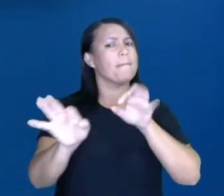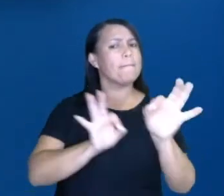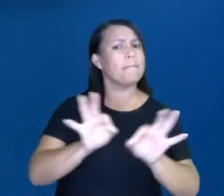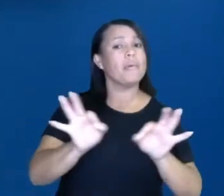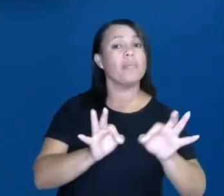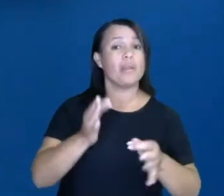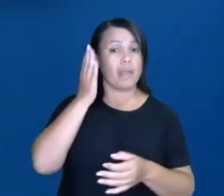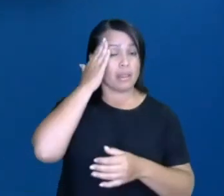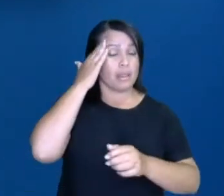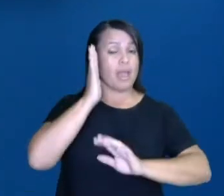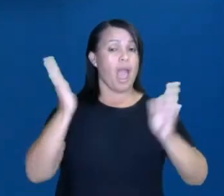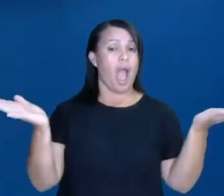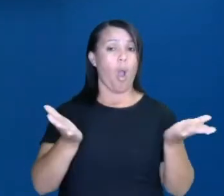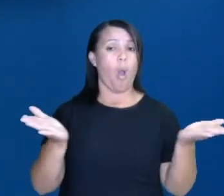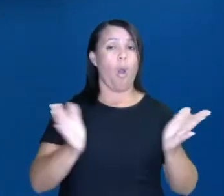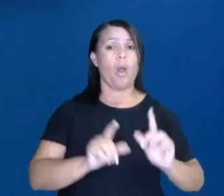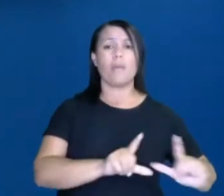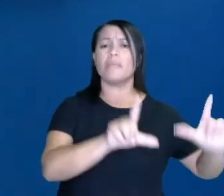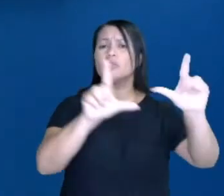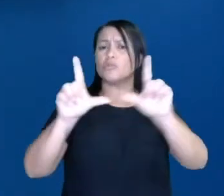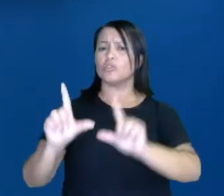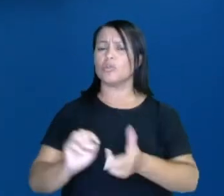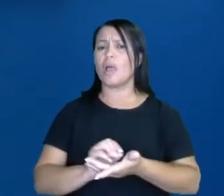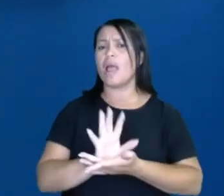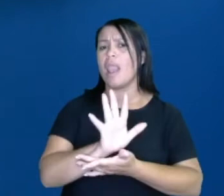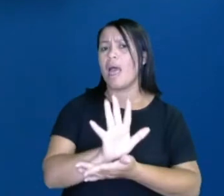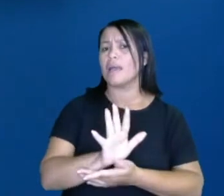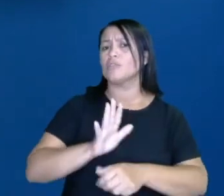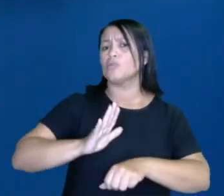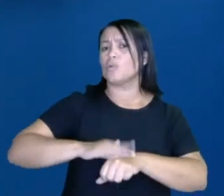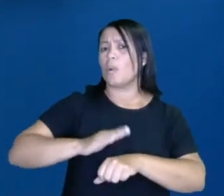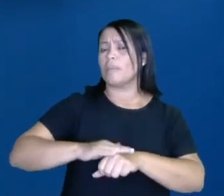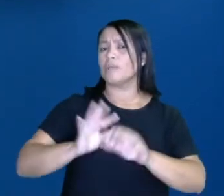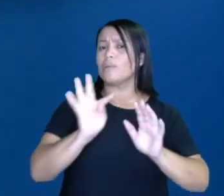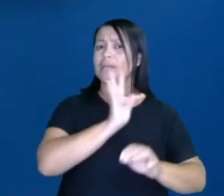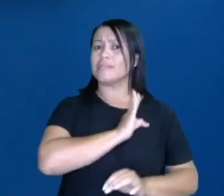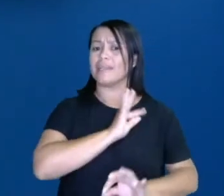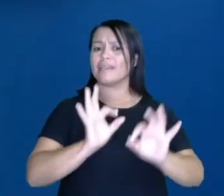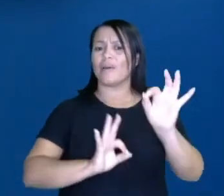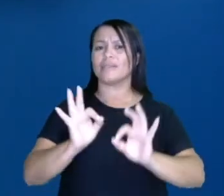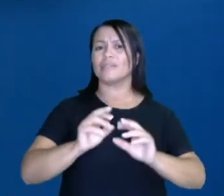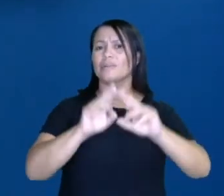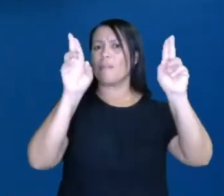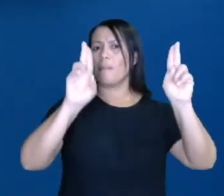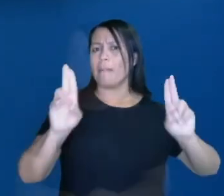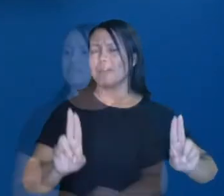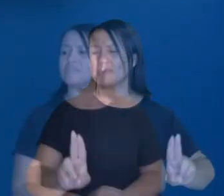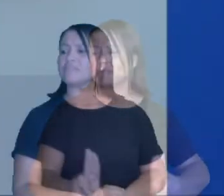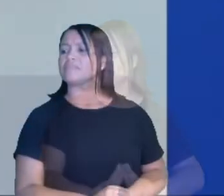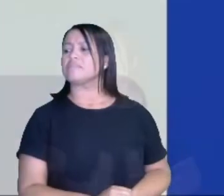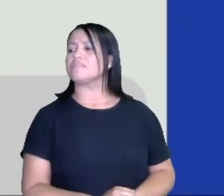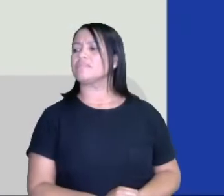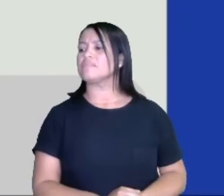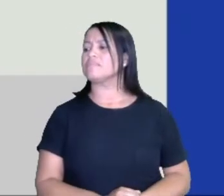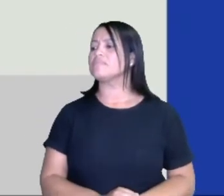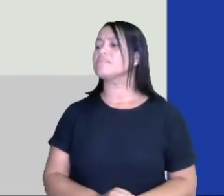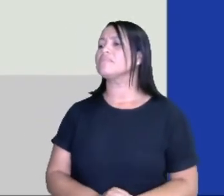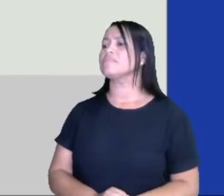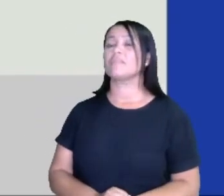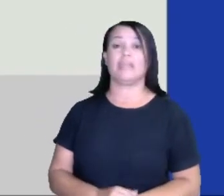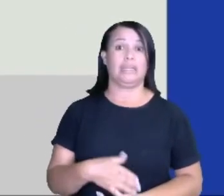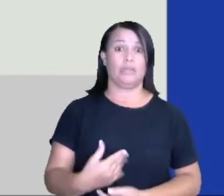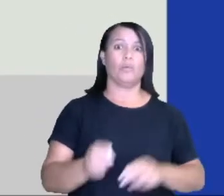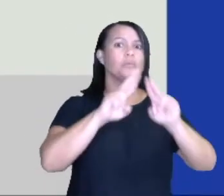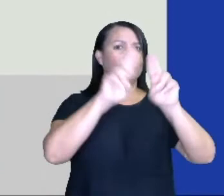a entender a partir desse slide o domínio e as técnicas na elaboração de mapas. Os mapas